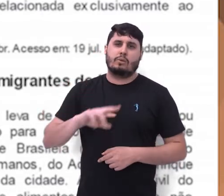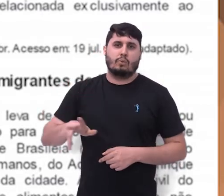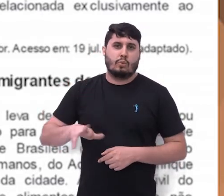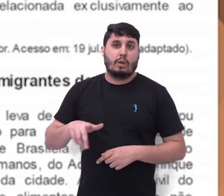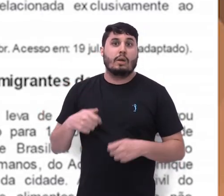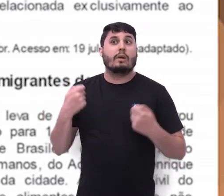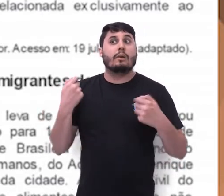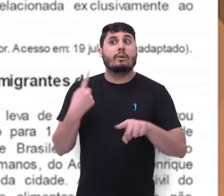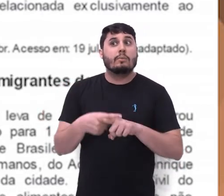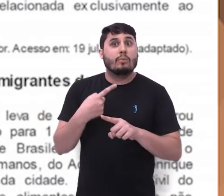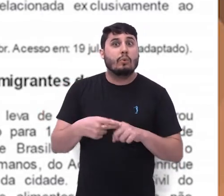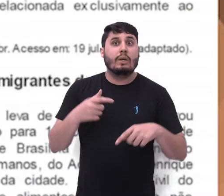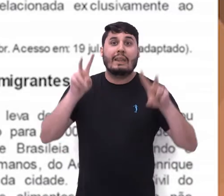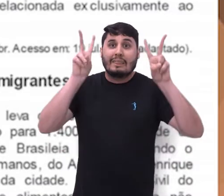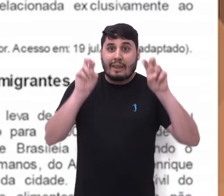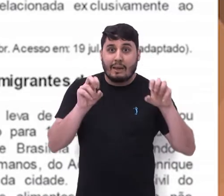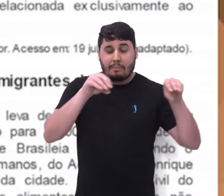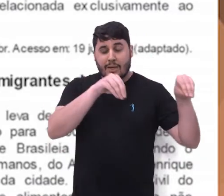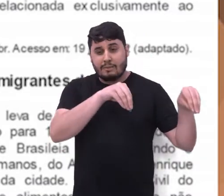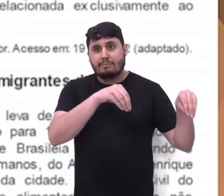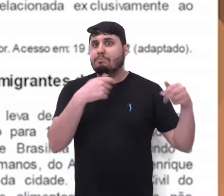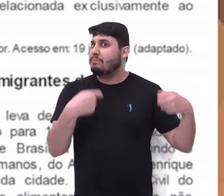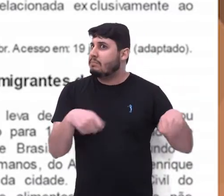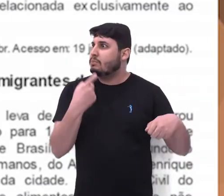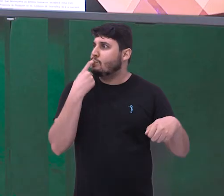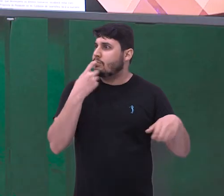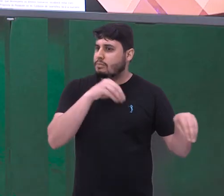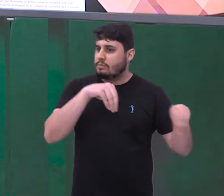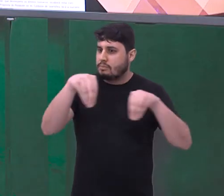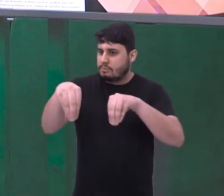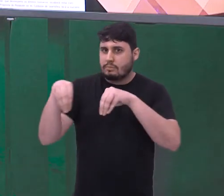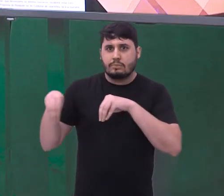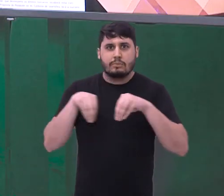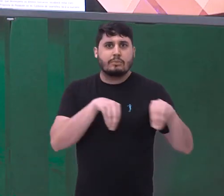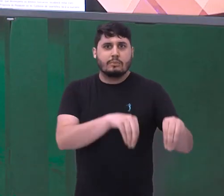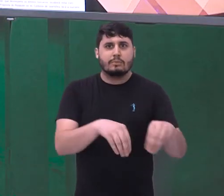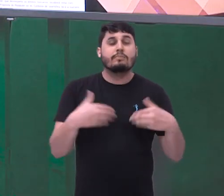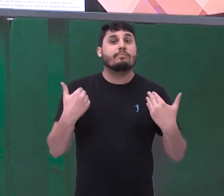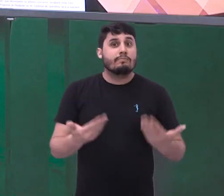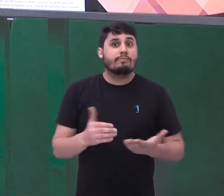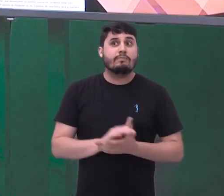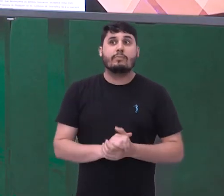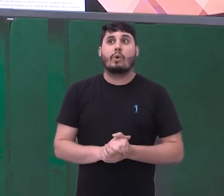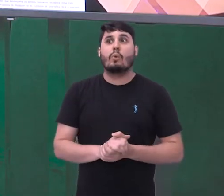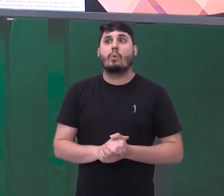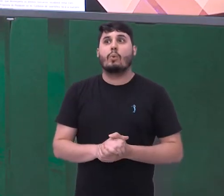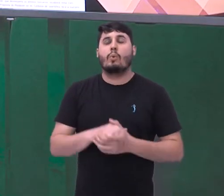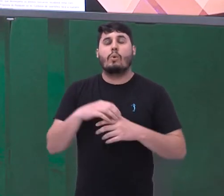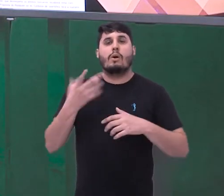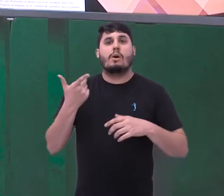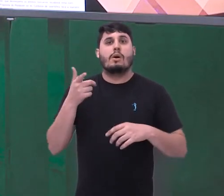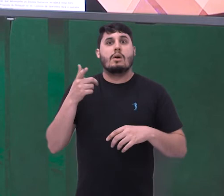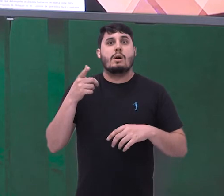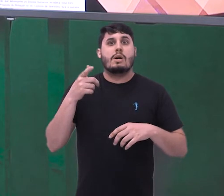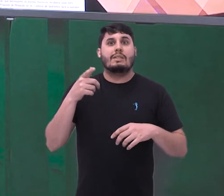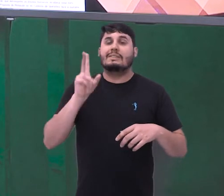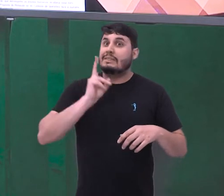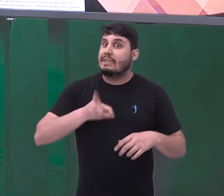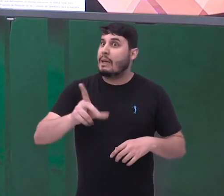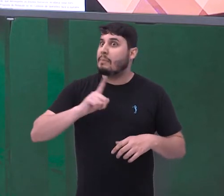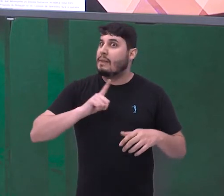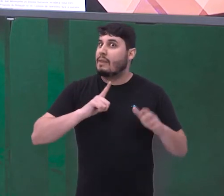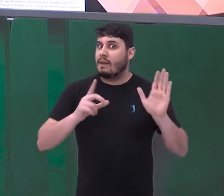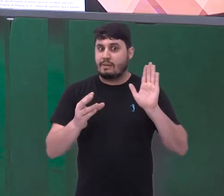A necessidade de tratar sobre deslocamentos mais recentes. Aqui, ó, o Enem vai dar sempre a